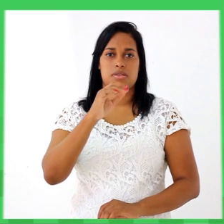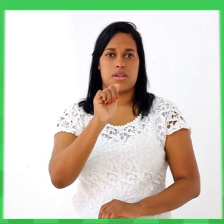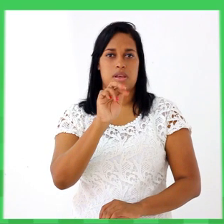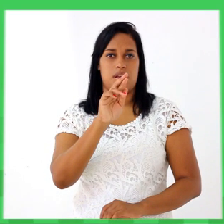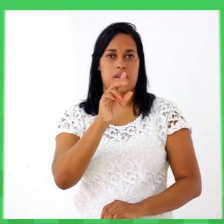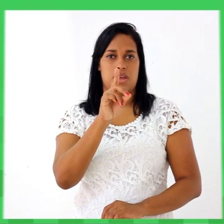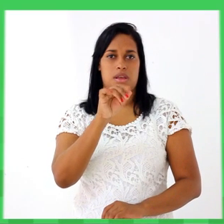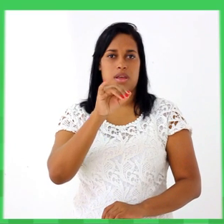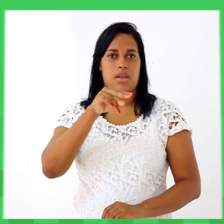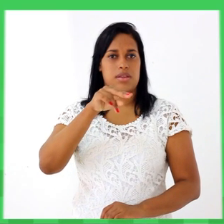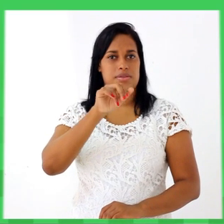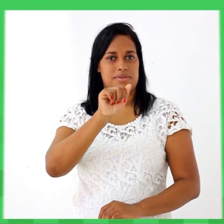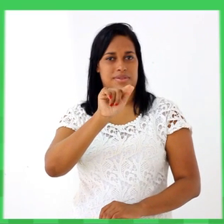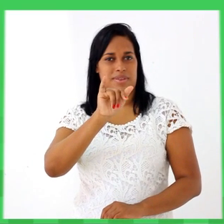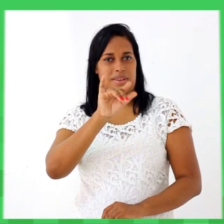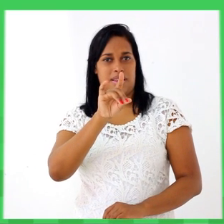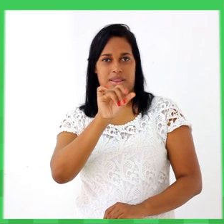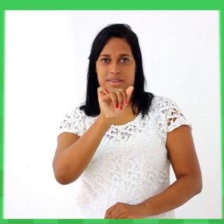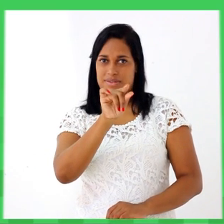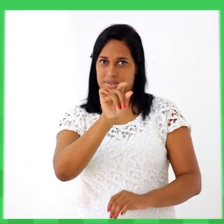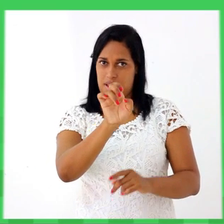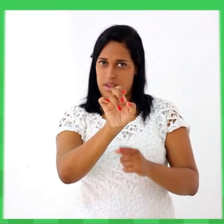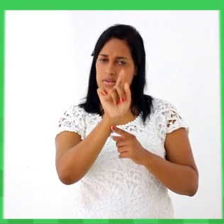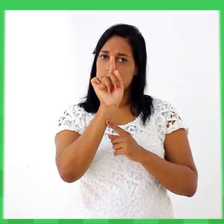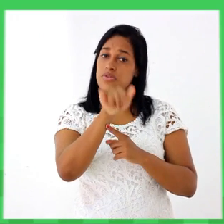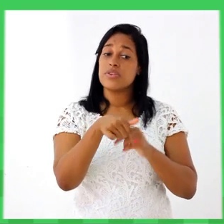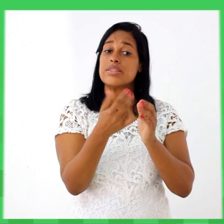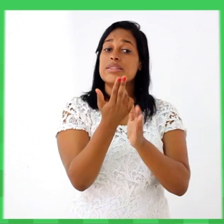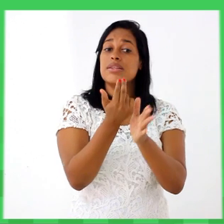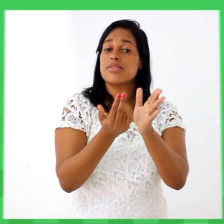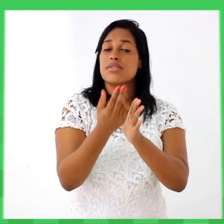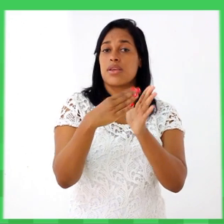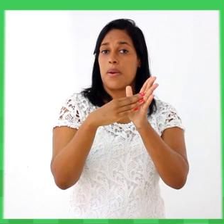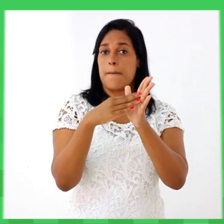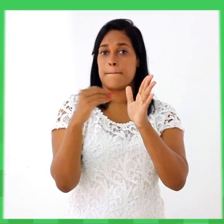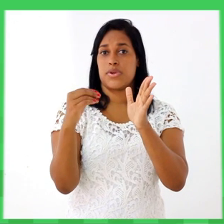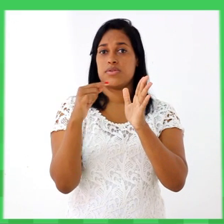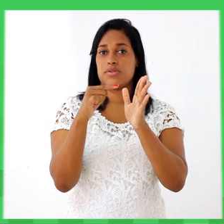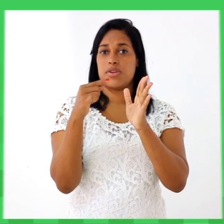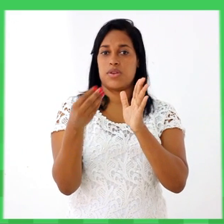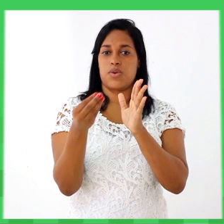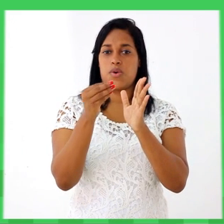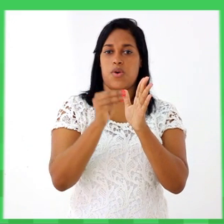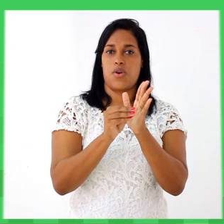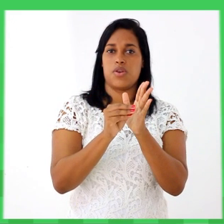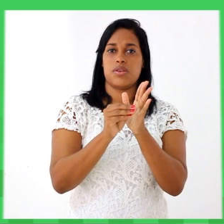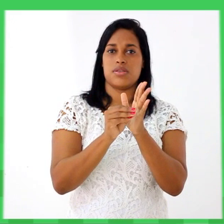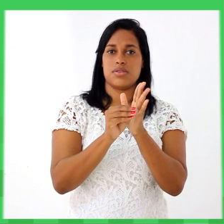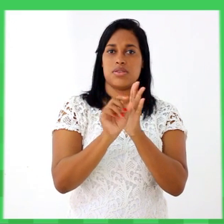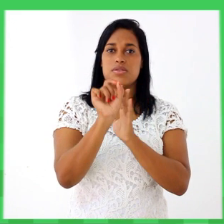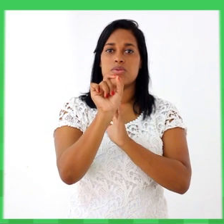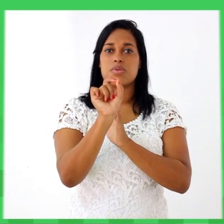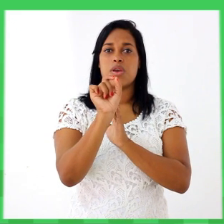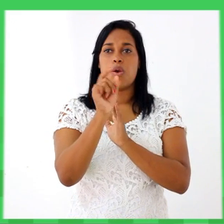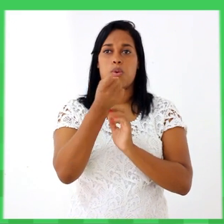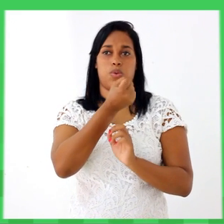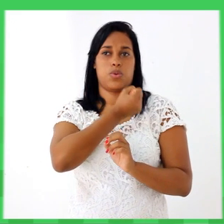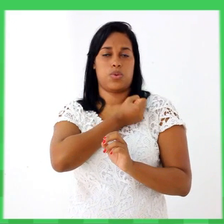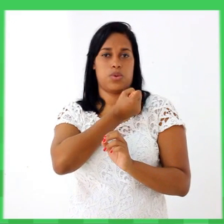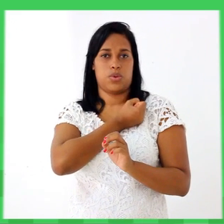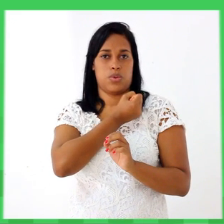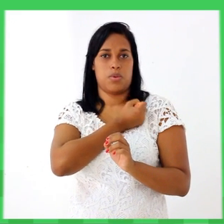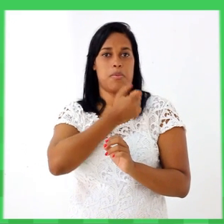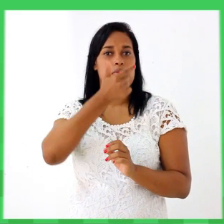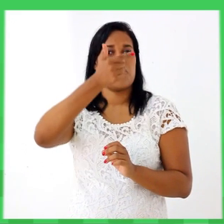quando você desenha o seu modelo, você coloca entre parênteses um número, vírgula, um